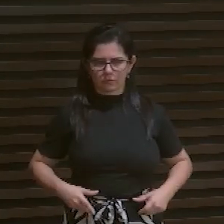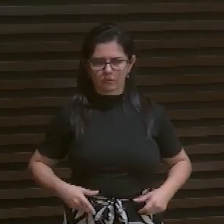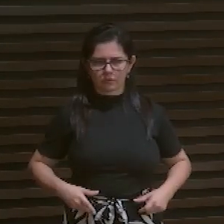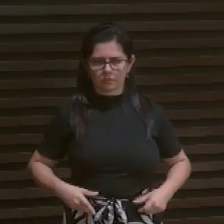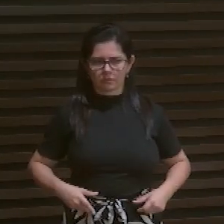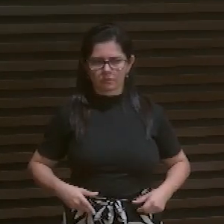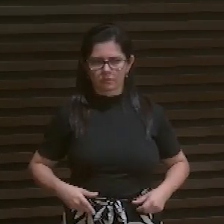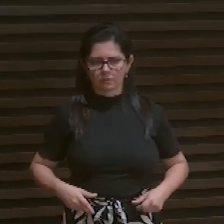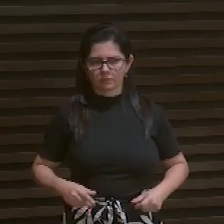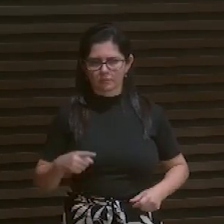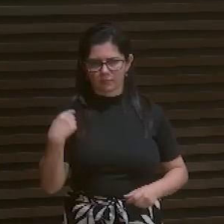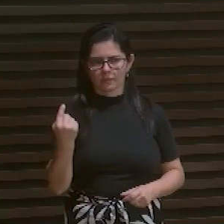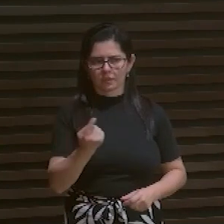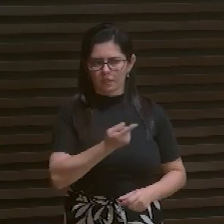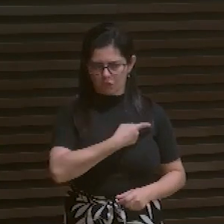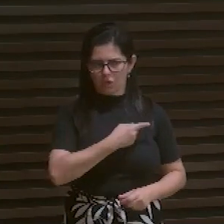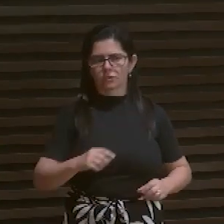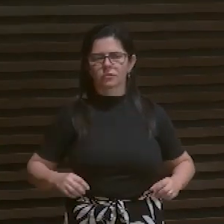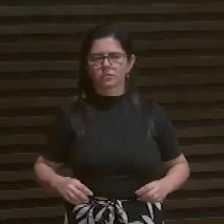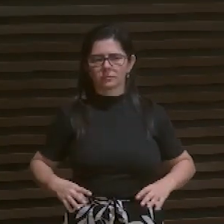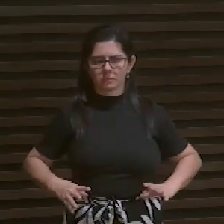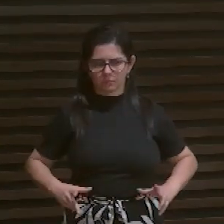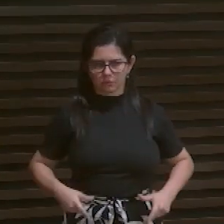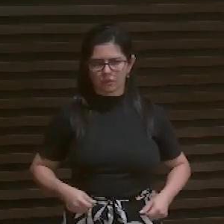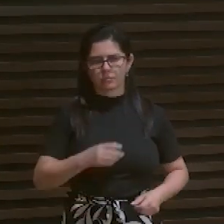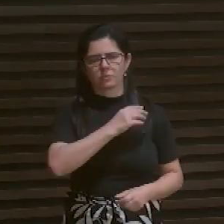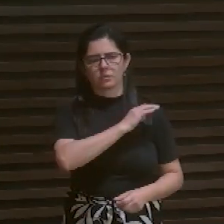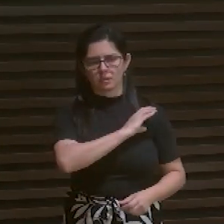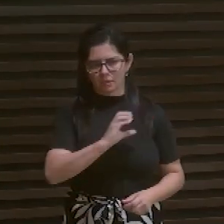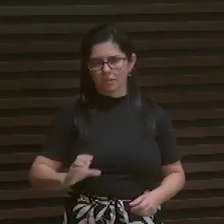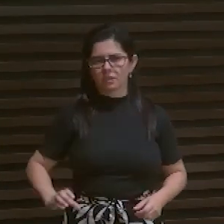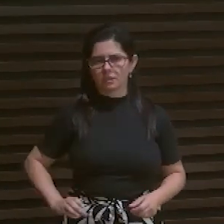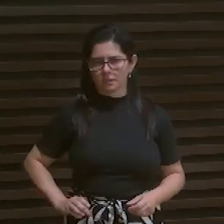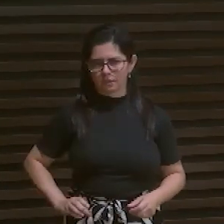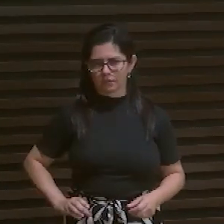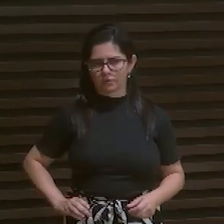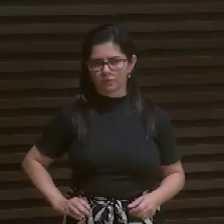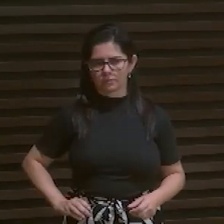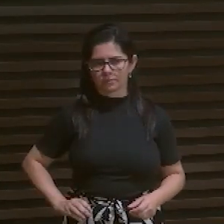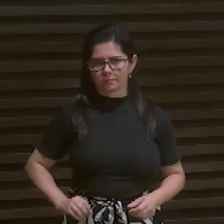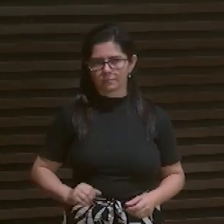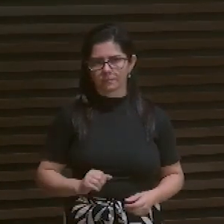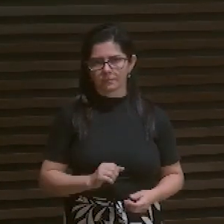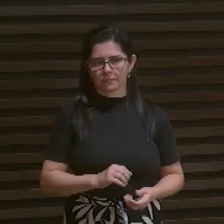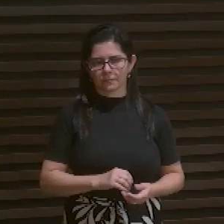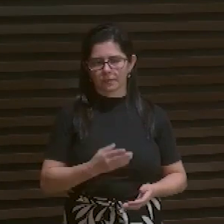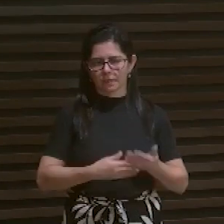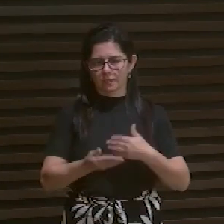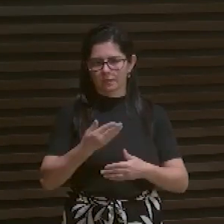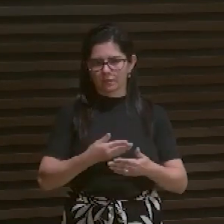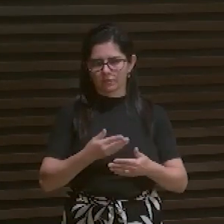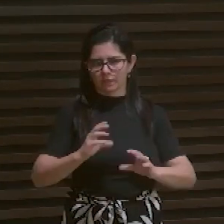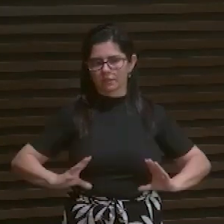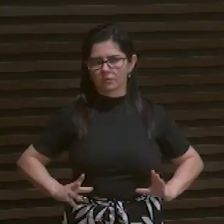para operar no mundo. E é por meio deste corpo, especialmente quando estamos juntos, em comunhão. Quando alguém profana a